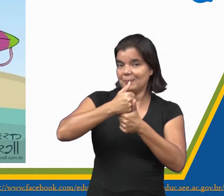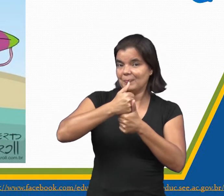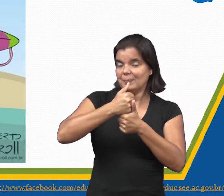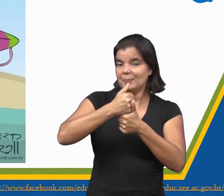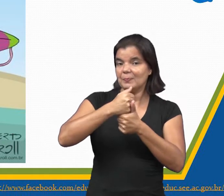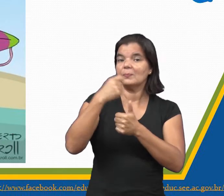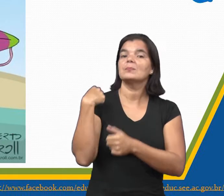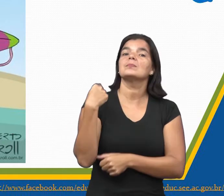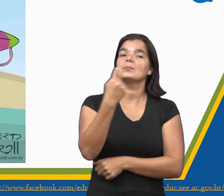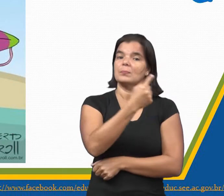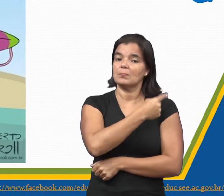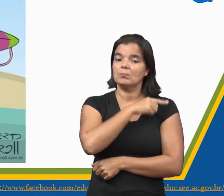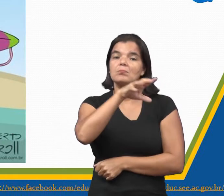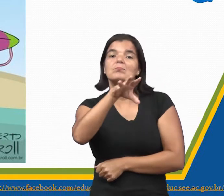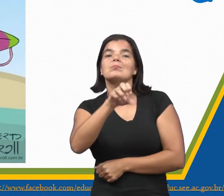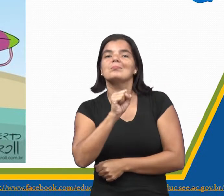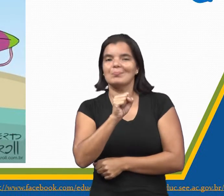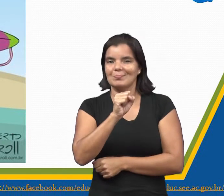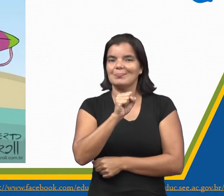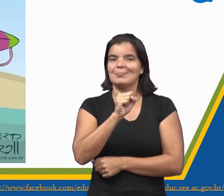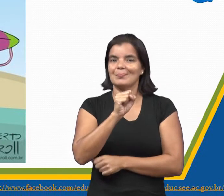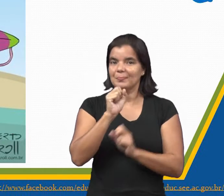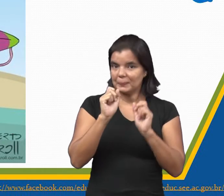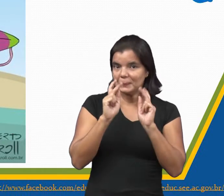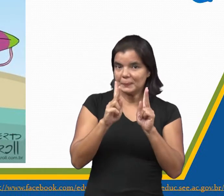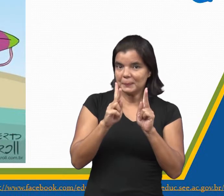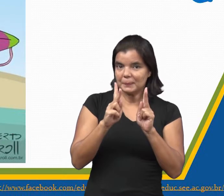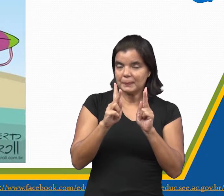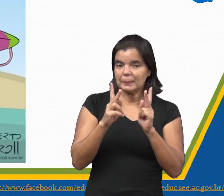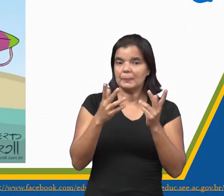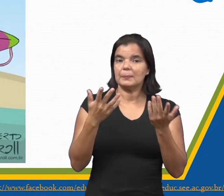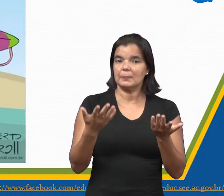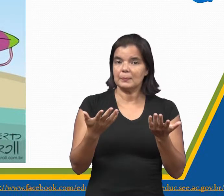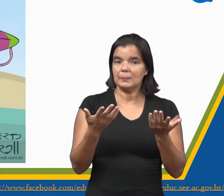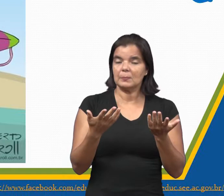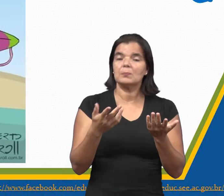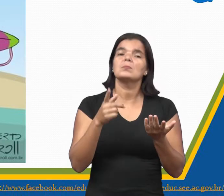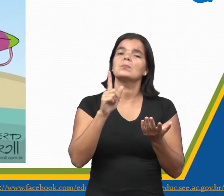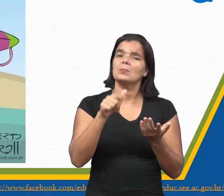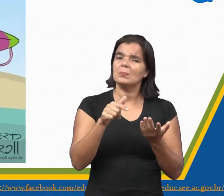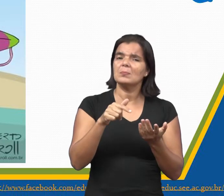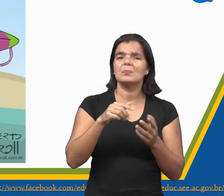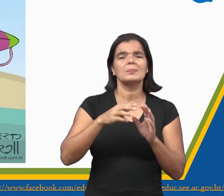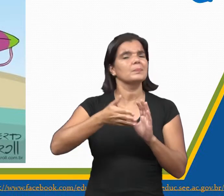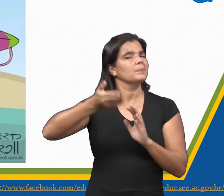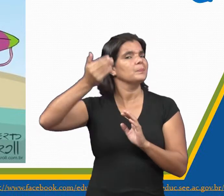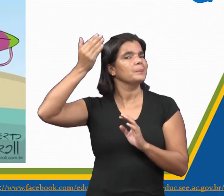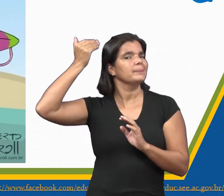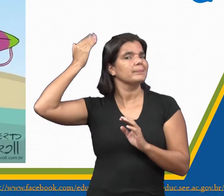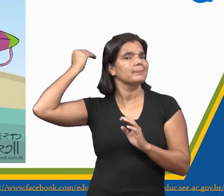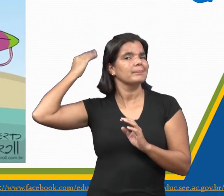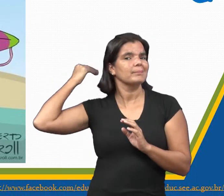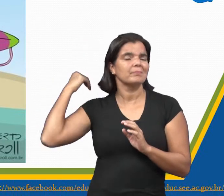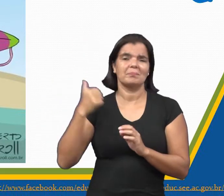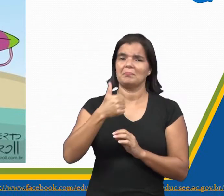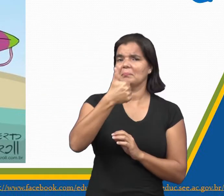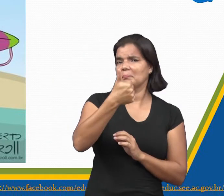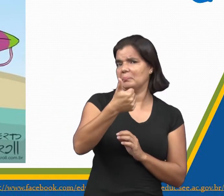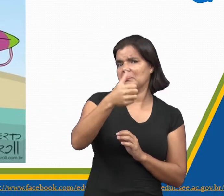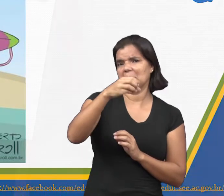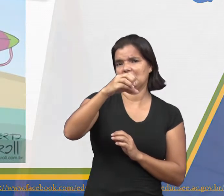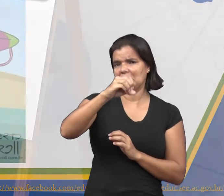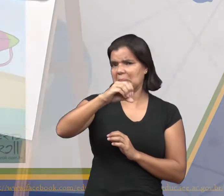falar isso, nós a pegaremos, ok? Então, isso era usado lá antigamente, 1900,